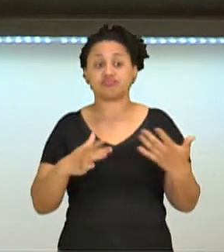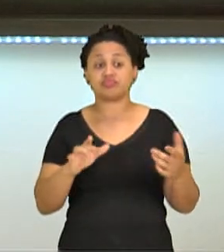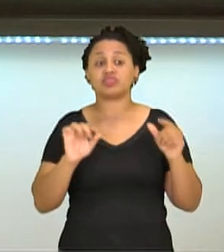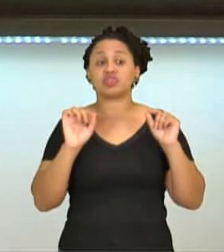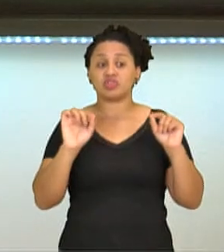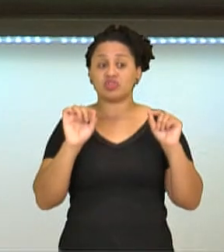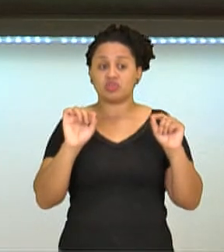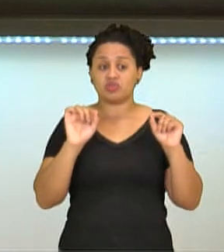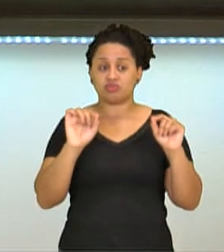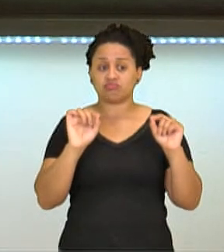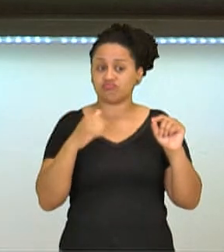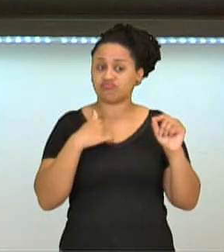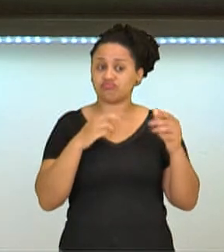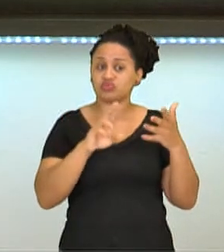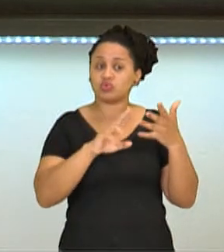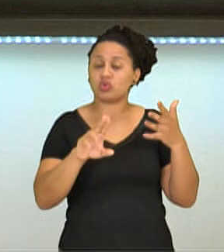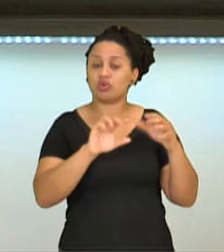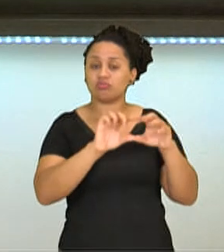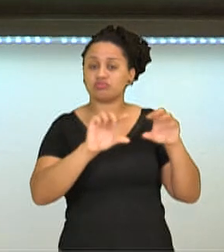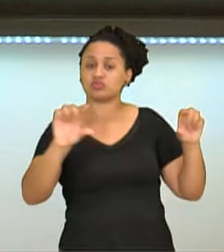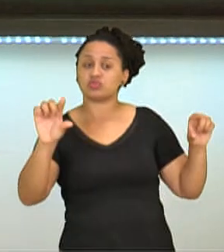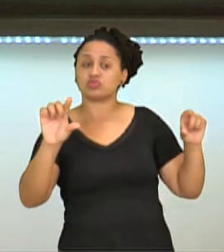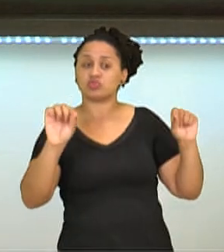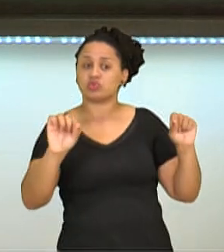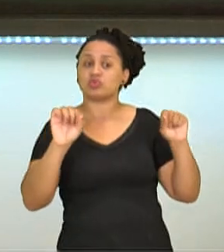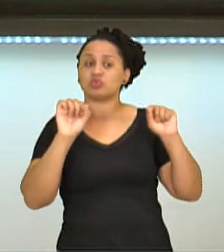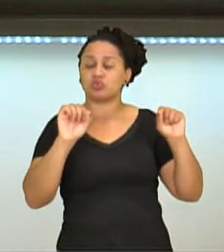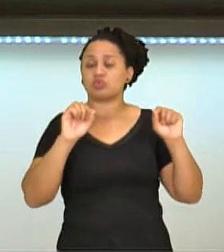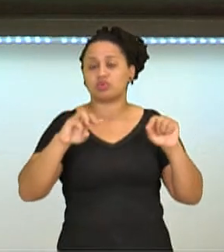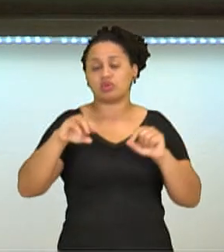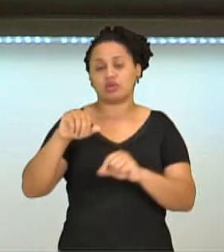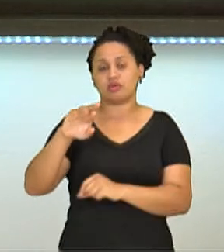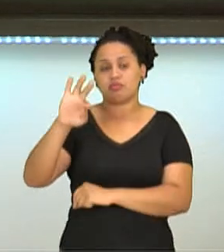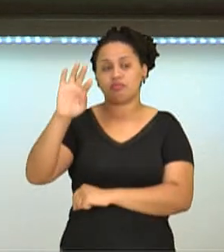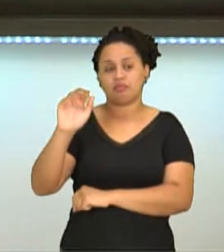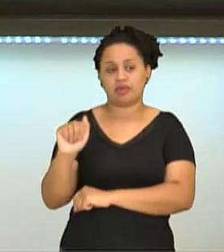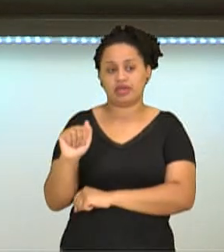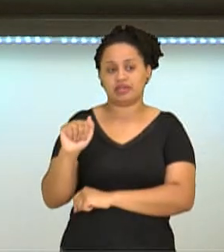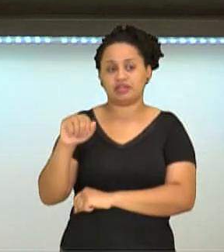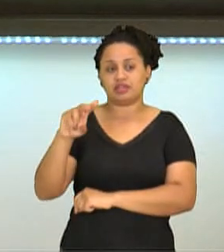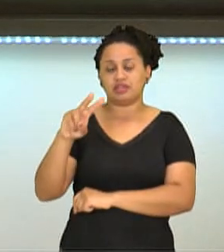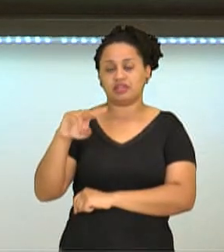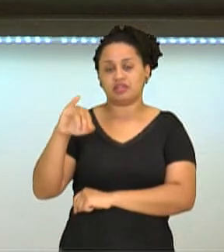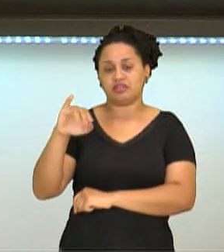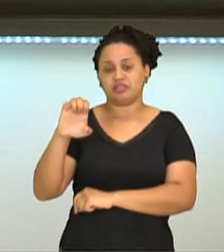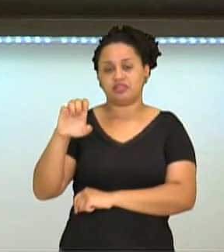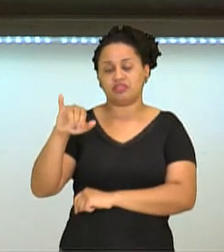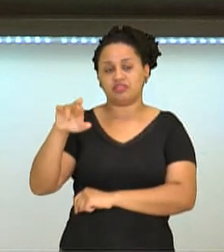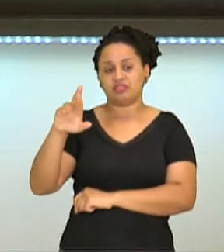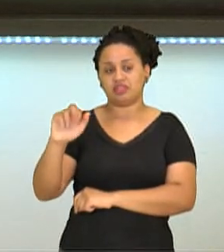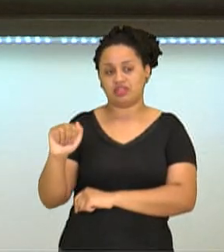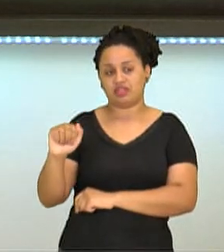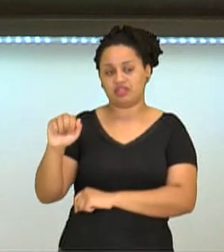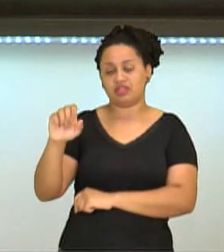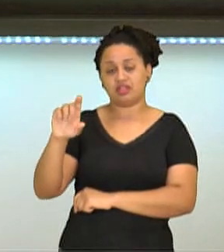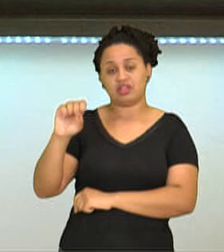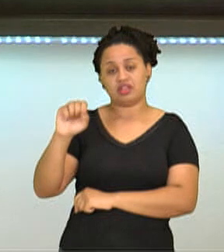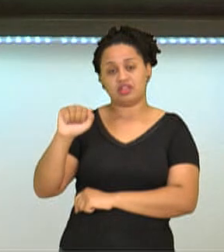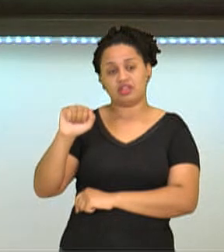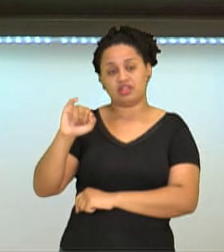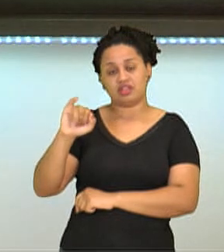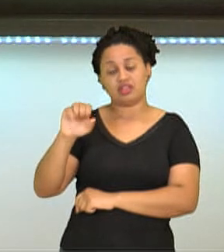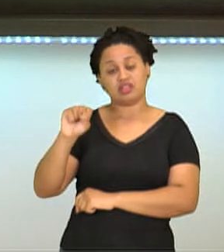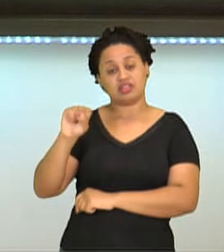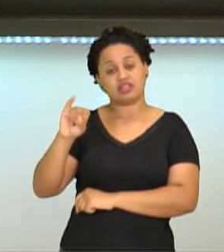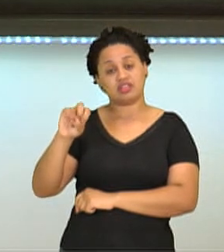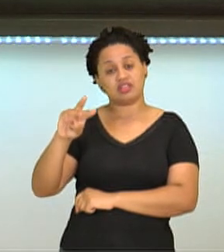Saias. Só que pelo nickname a gente já consegue começar a pensar qual é a profissão dela, né? Então vamos